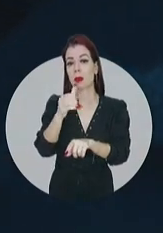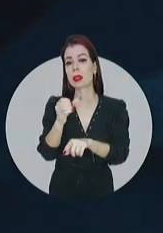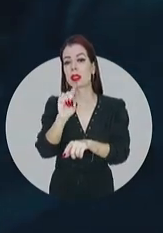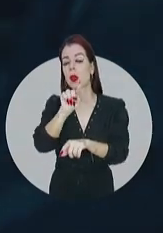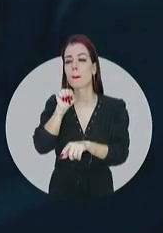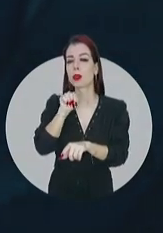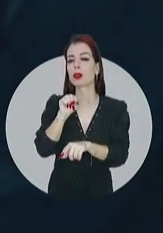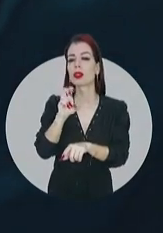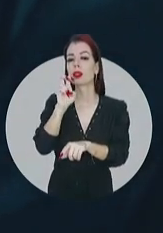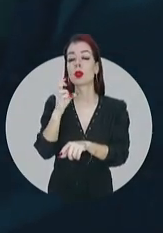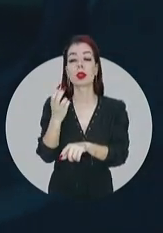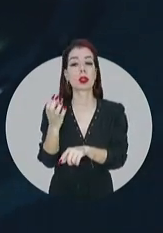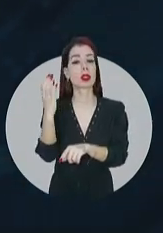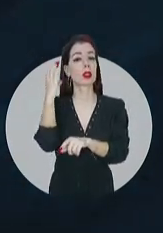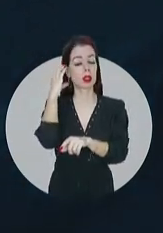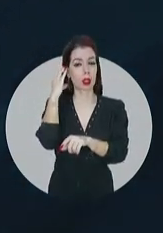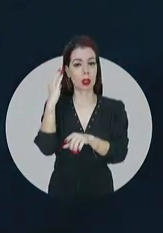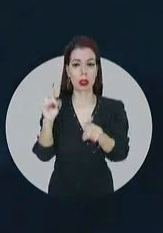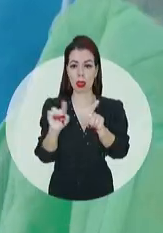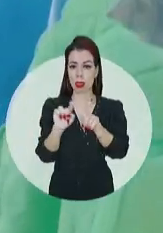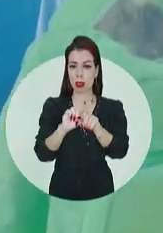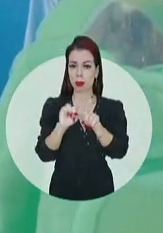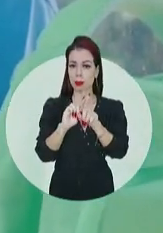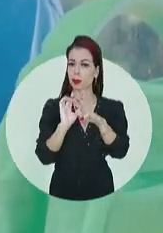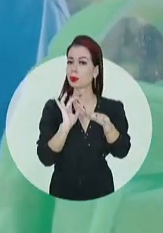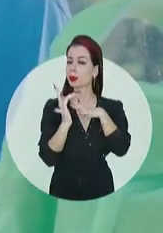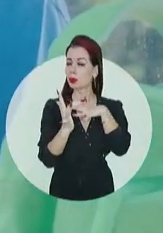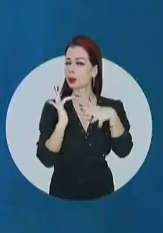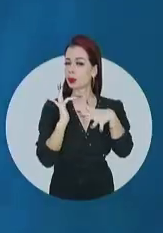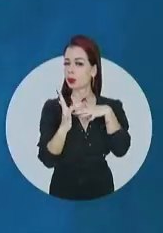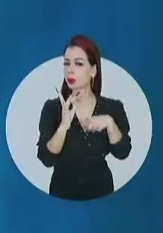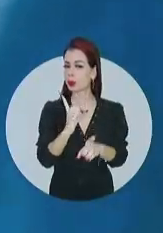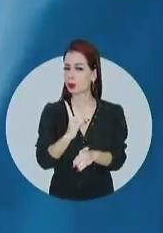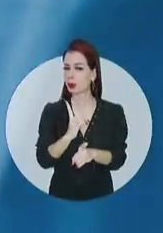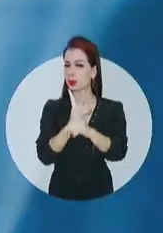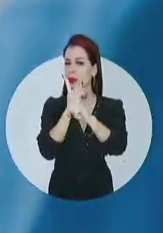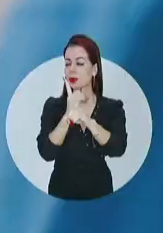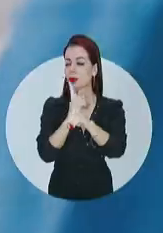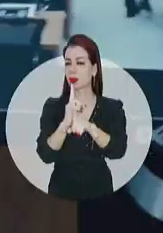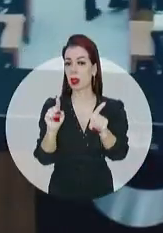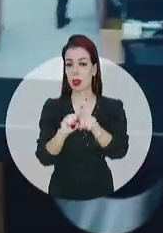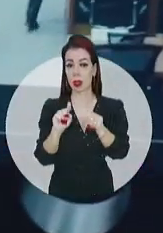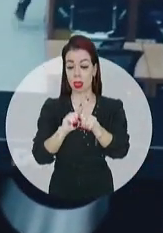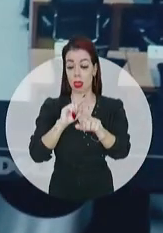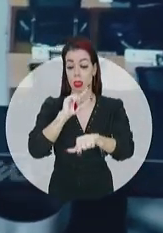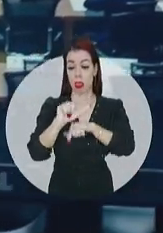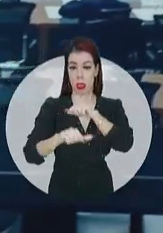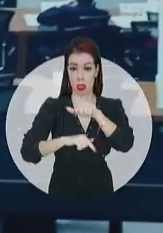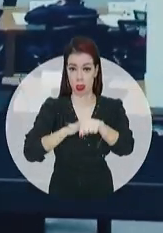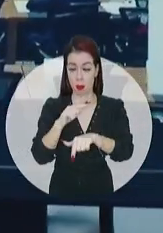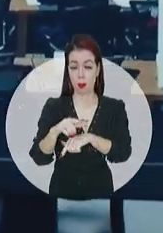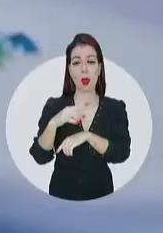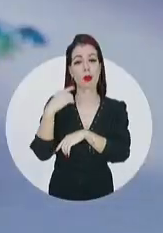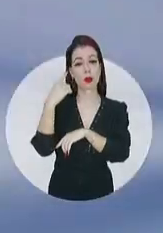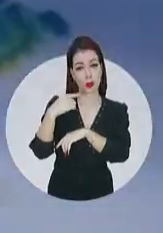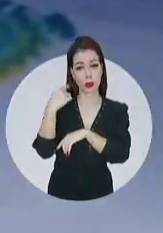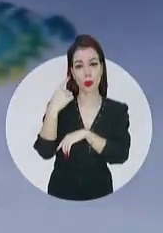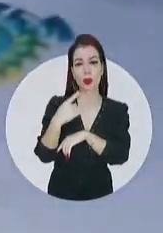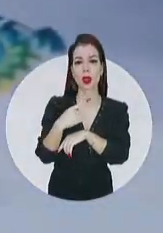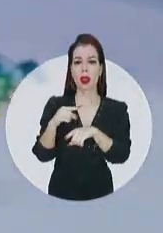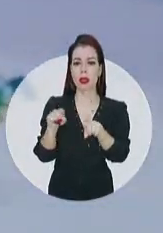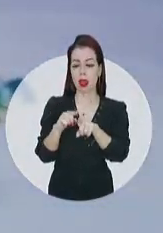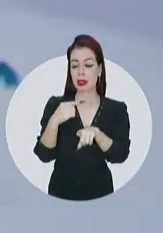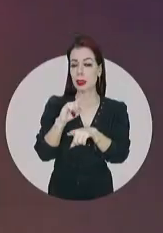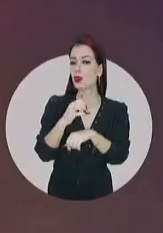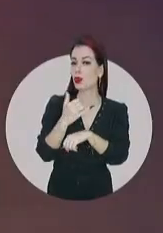FM 105.5 em seu rádio. Siga a Alemes também em suas redes sociais e receba atualizações sobre o trabalho